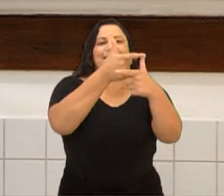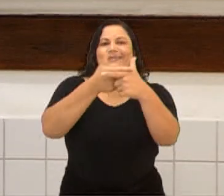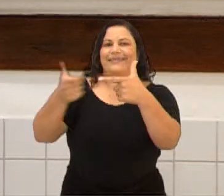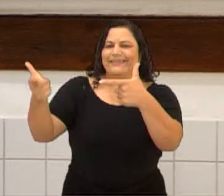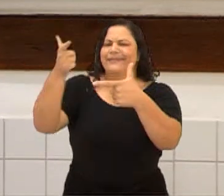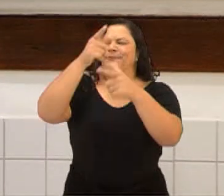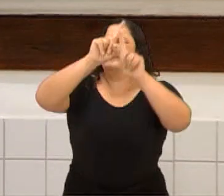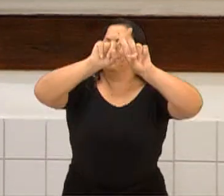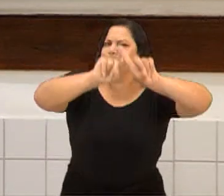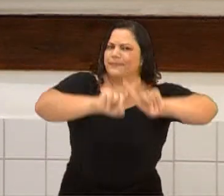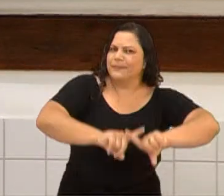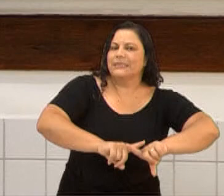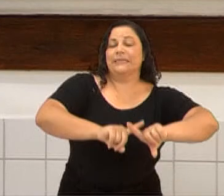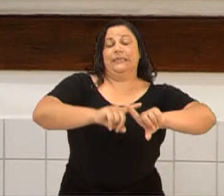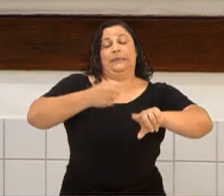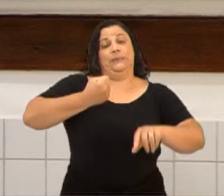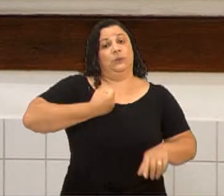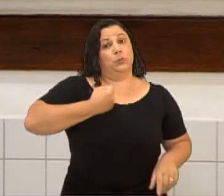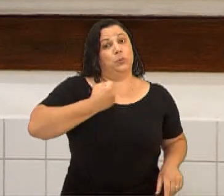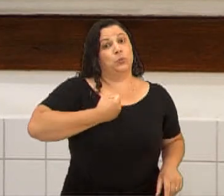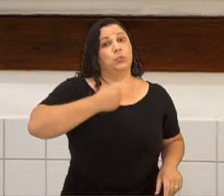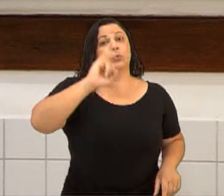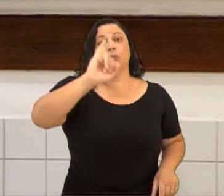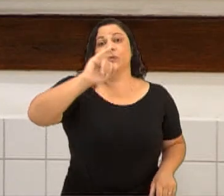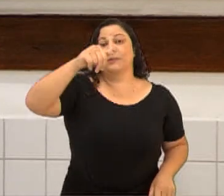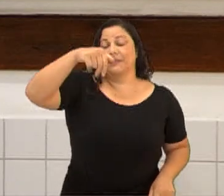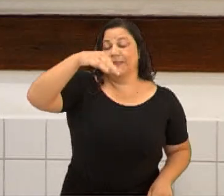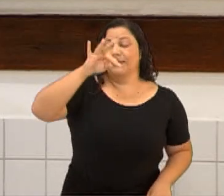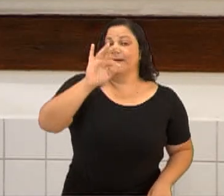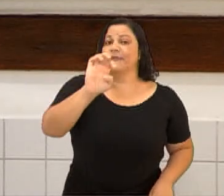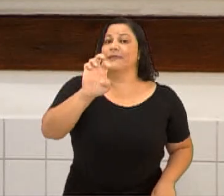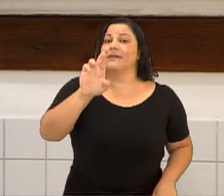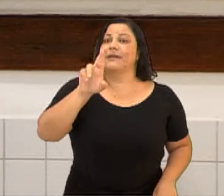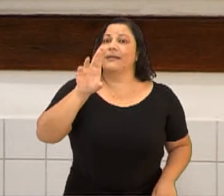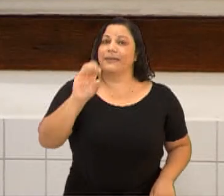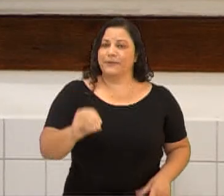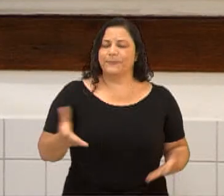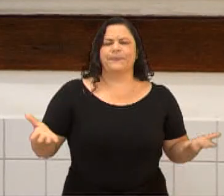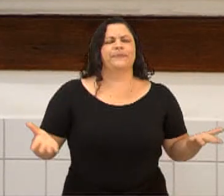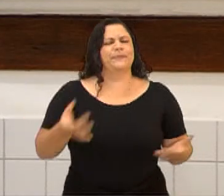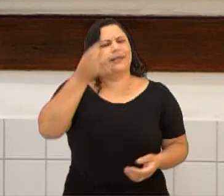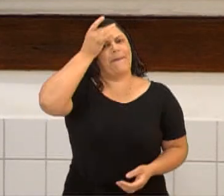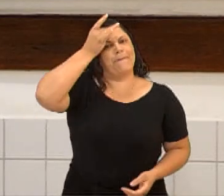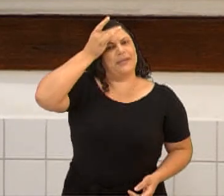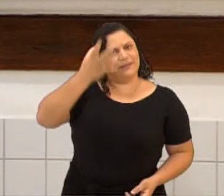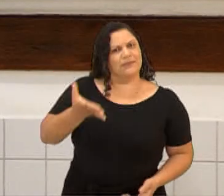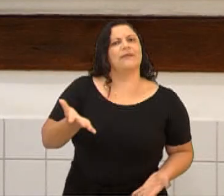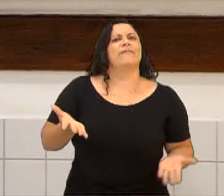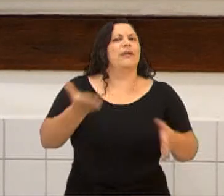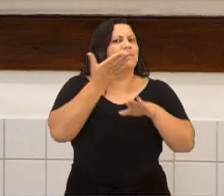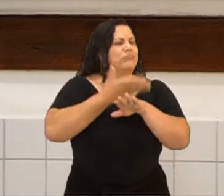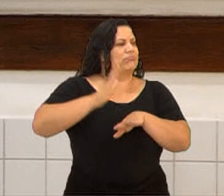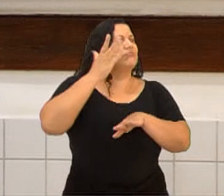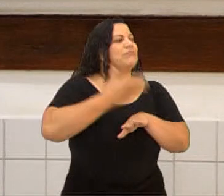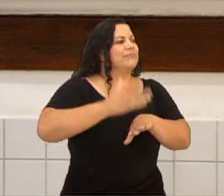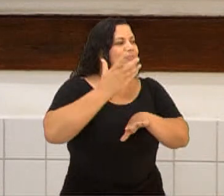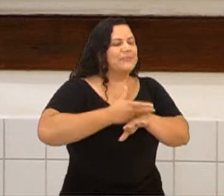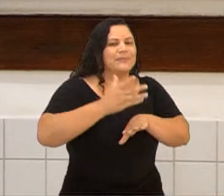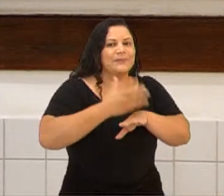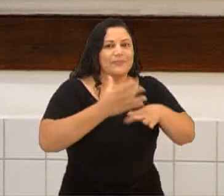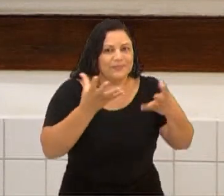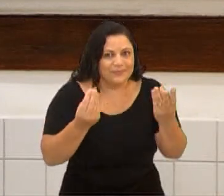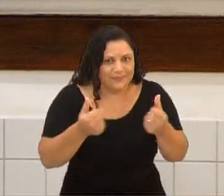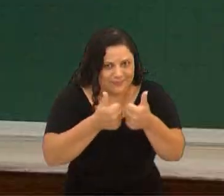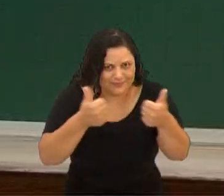e multiplicações de números inteiros. É mais fácil um pouquinho do que a aula passada. Treina bastante,